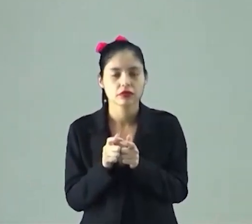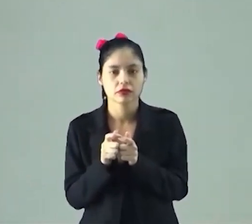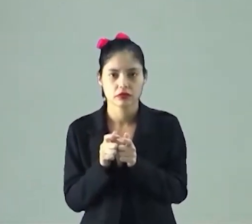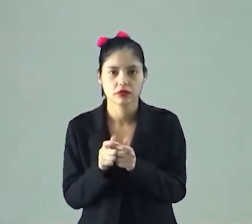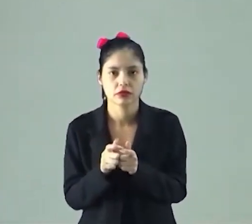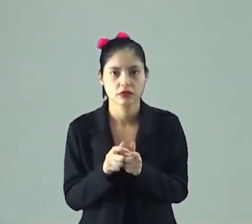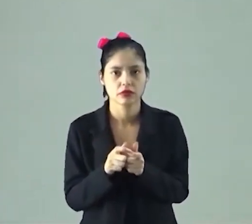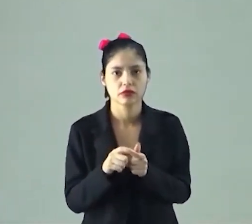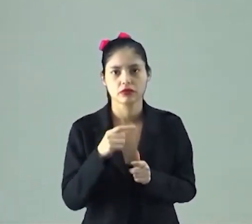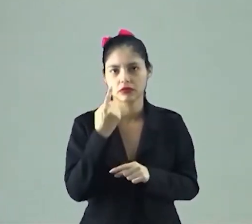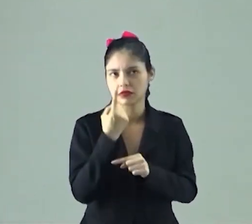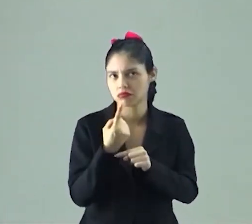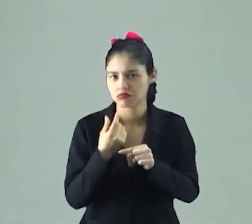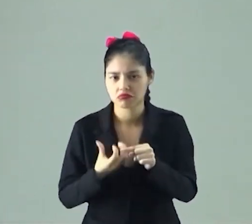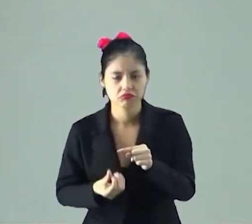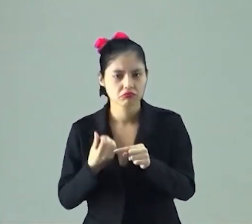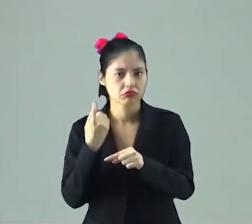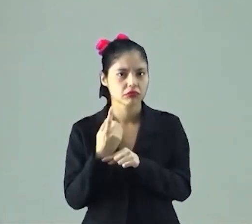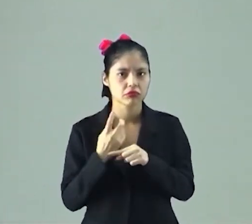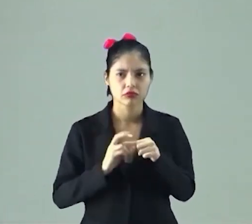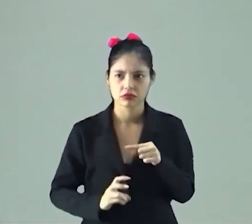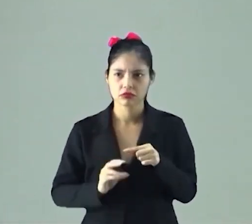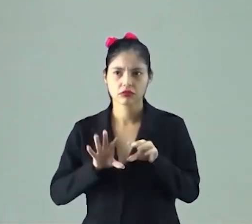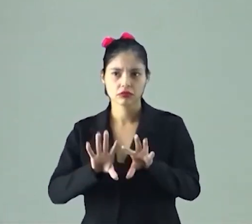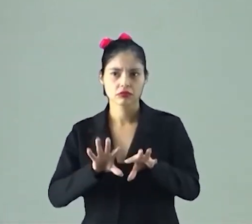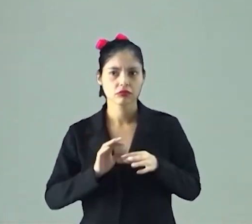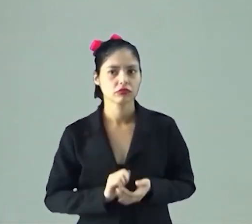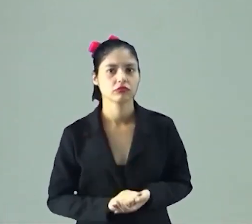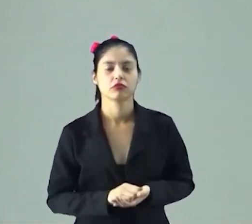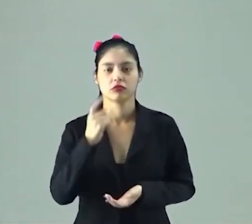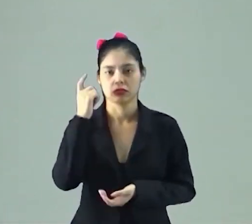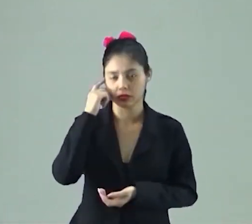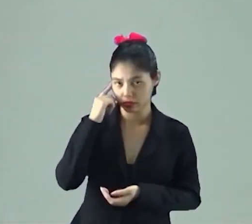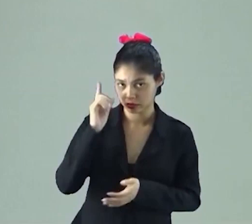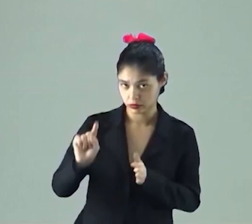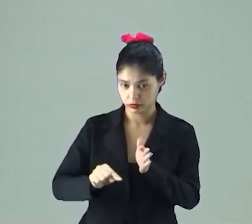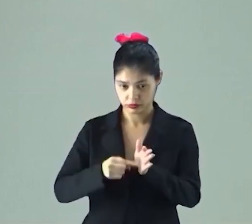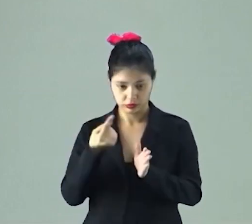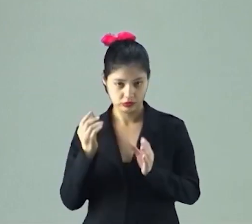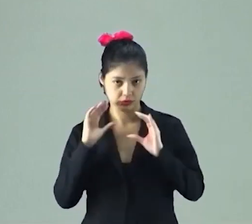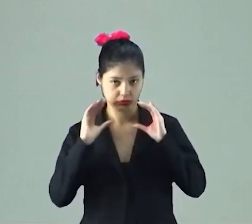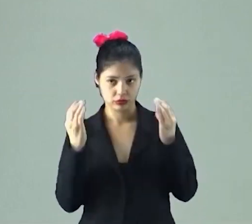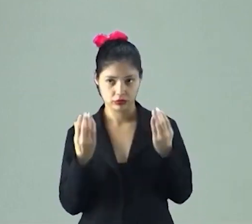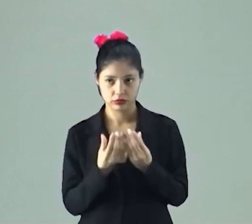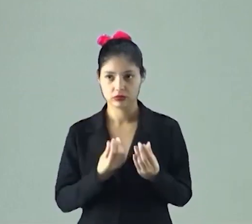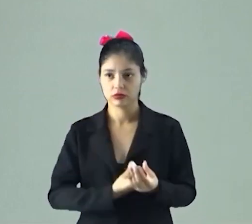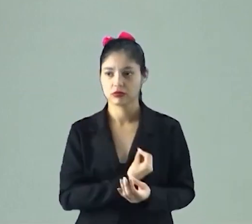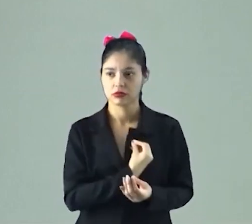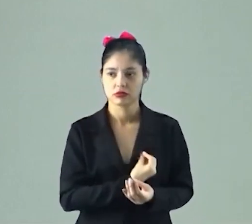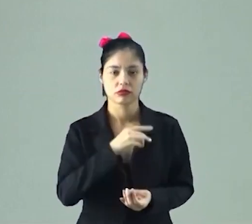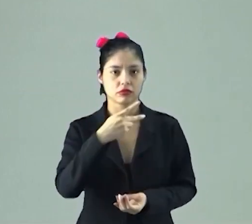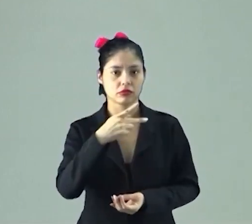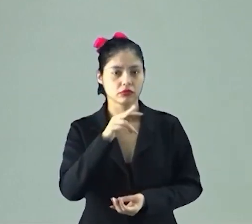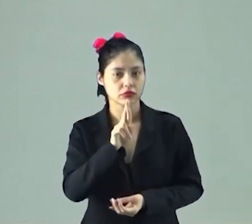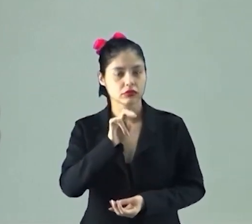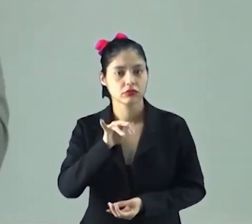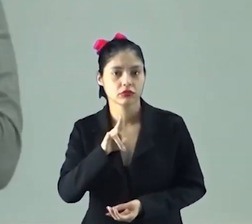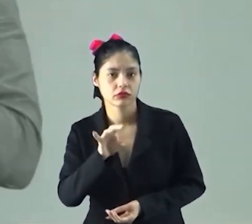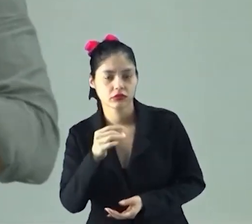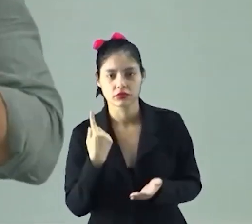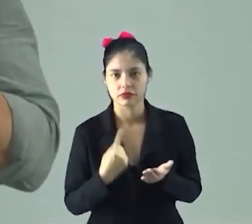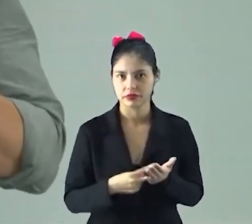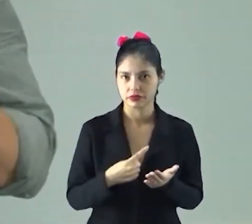metade, sei lá, 1/6 ou 1/5 disso, pensando no primeiro ser vivo que era muito primitivo. Se a